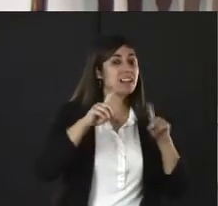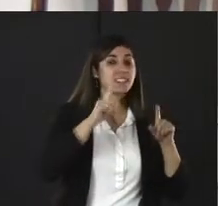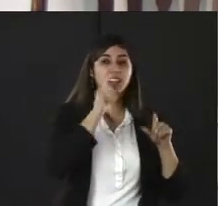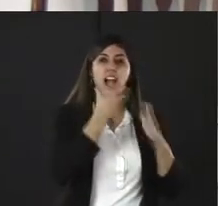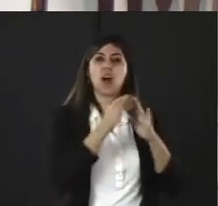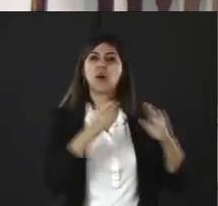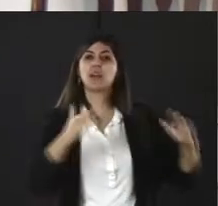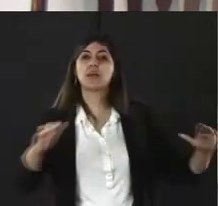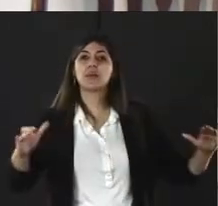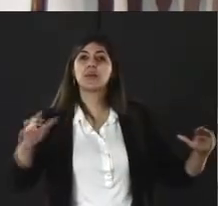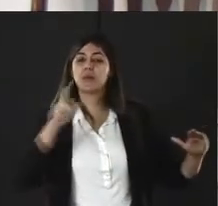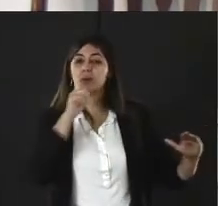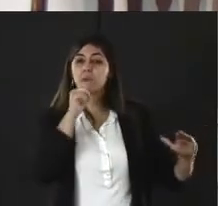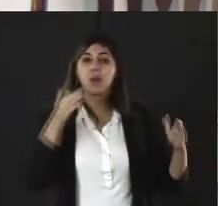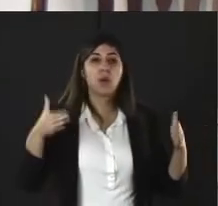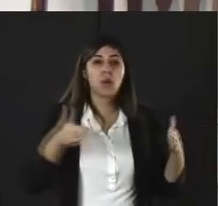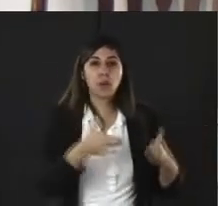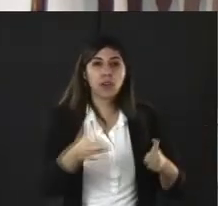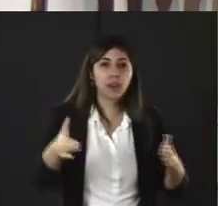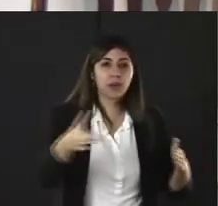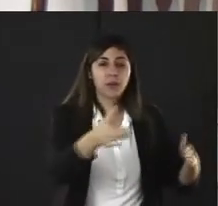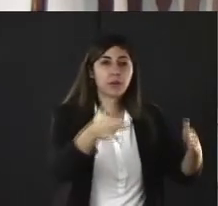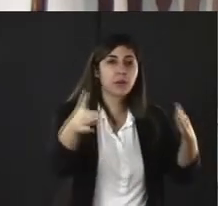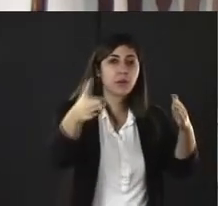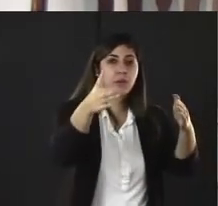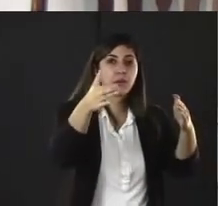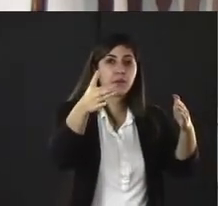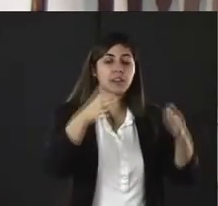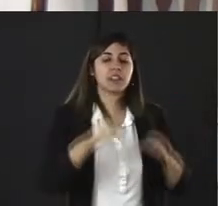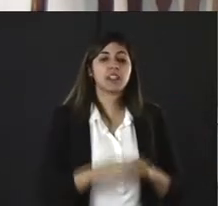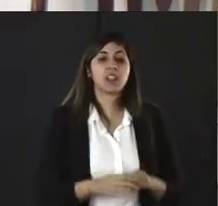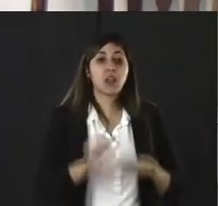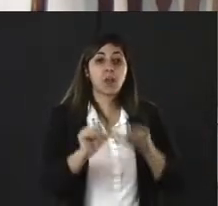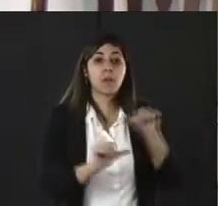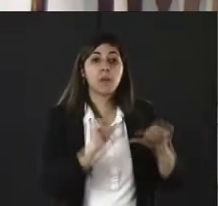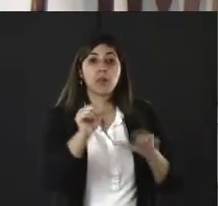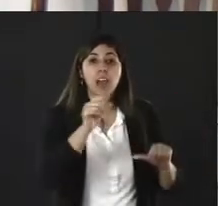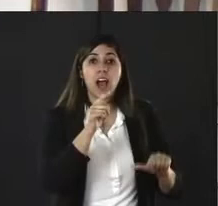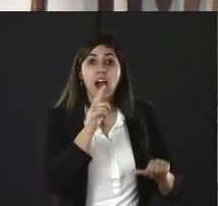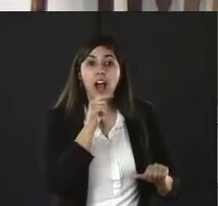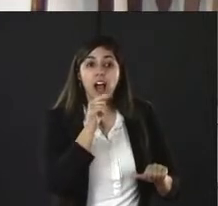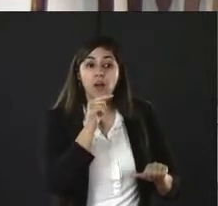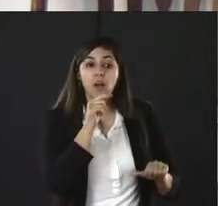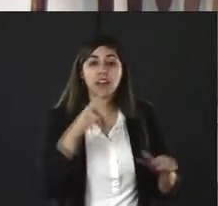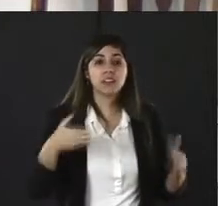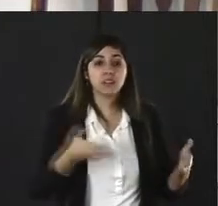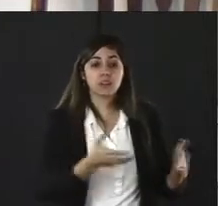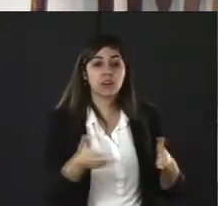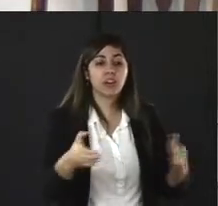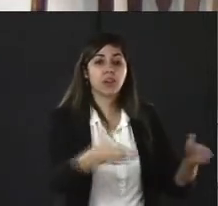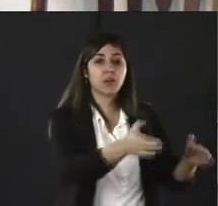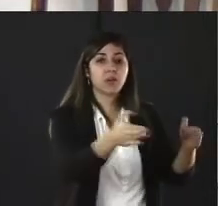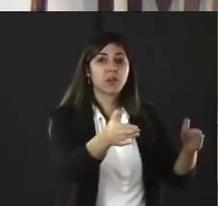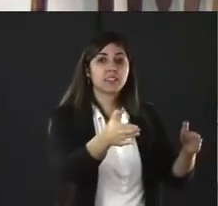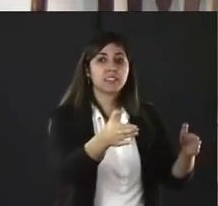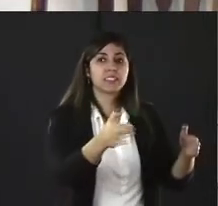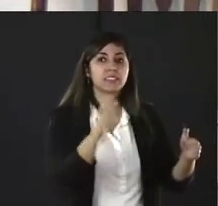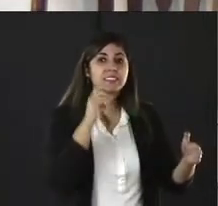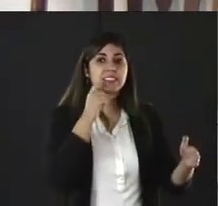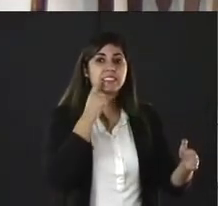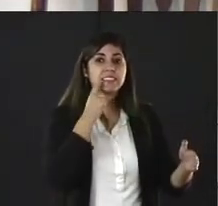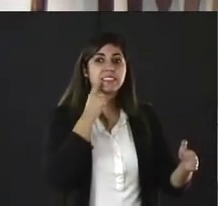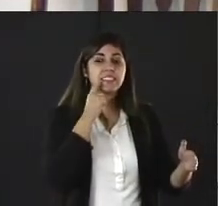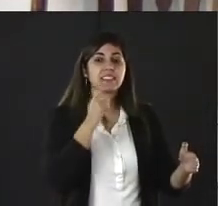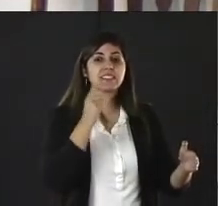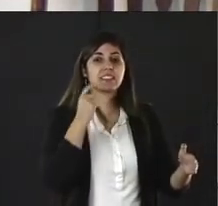o rio lábia faraó no egito transforma água em sangue porque será